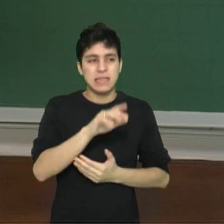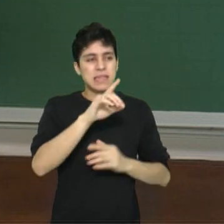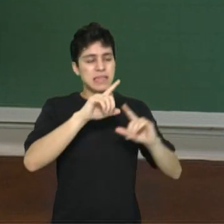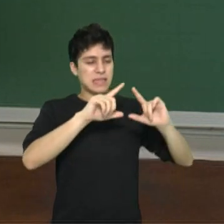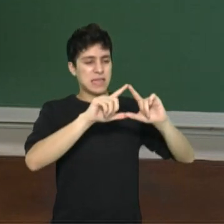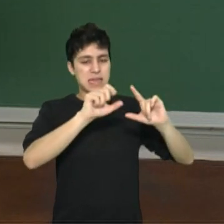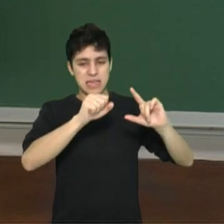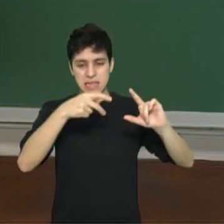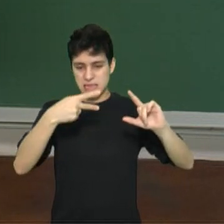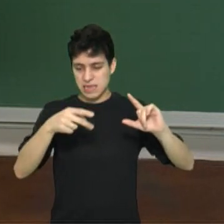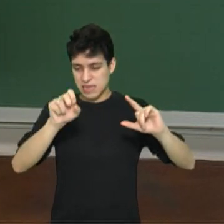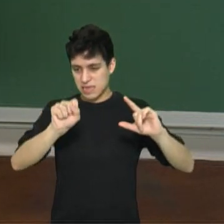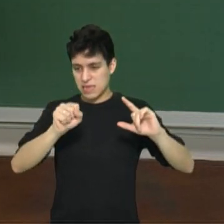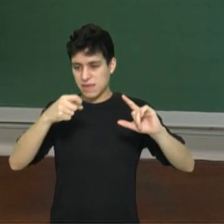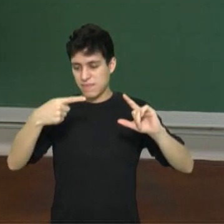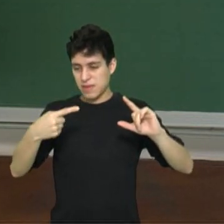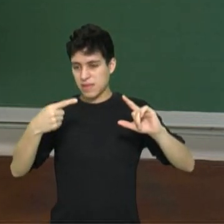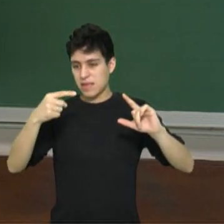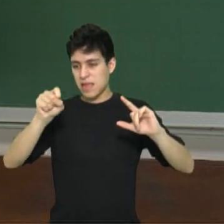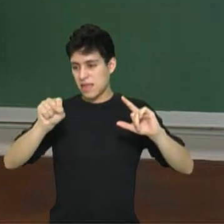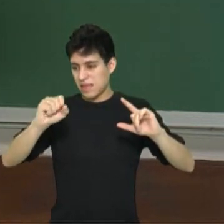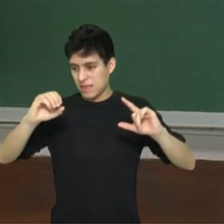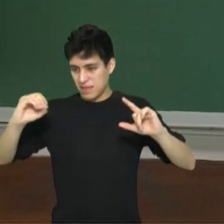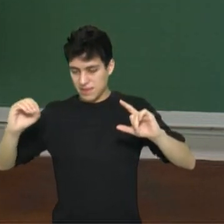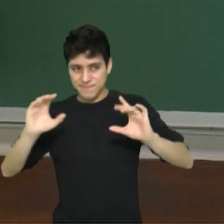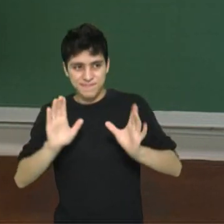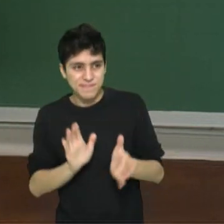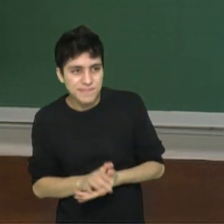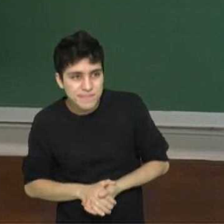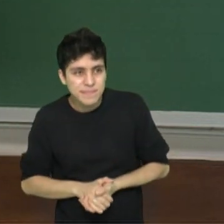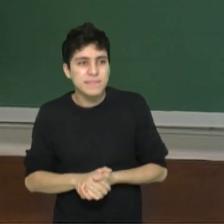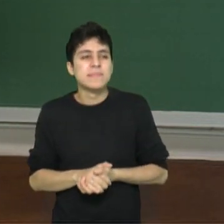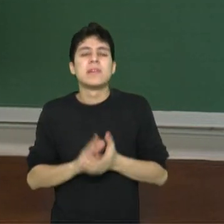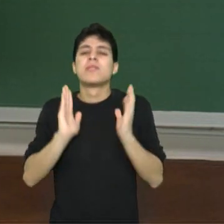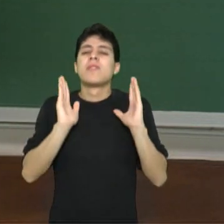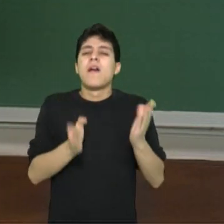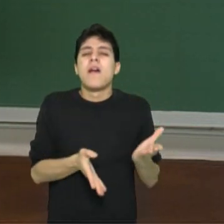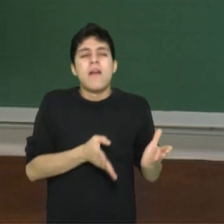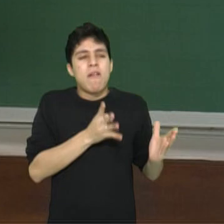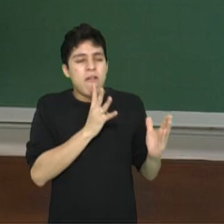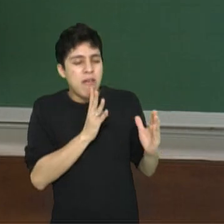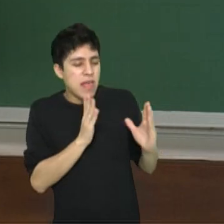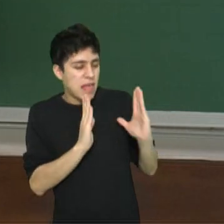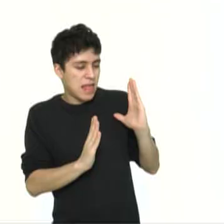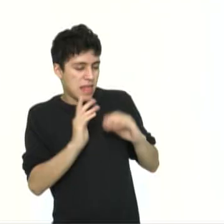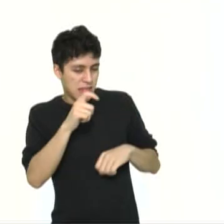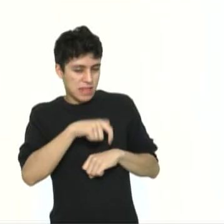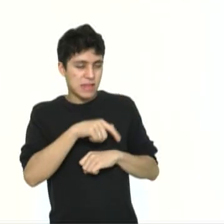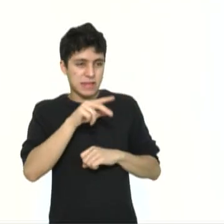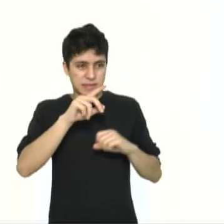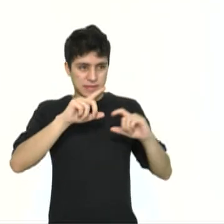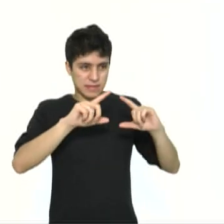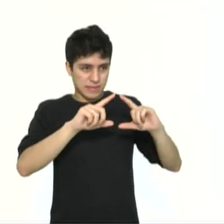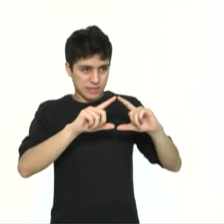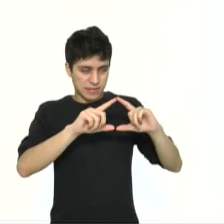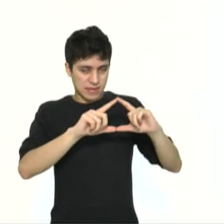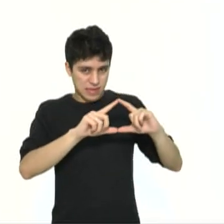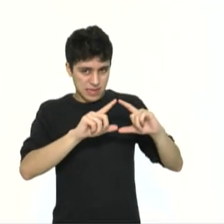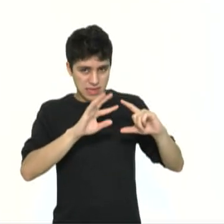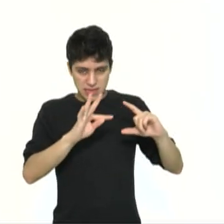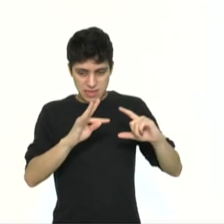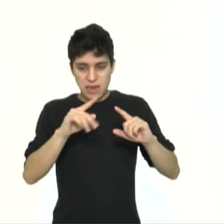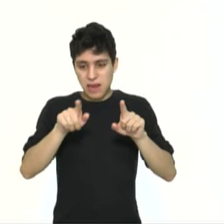ΔS igual S menos S0, né? Já conhecemos o intervalo de tempo, que é ΔT